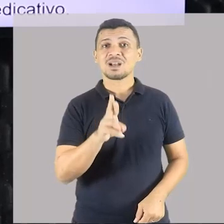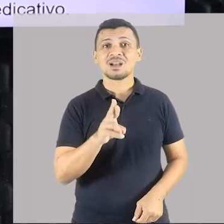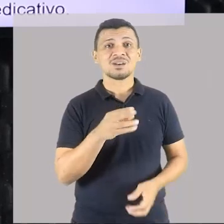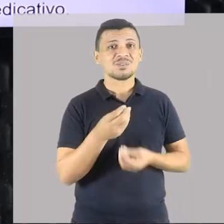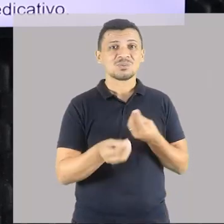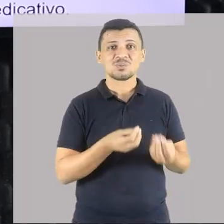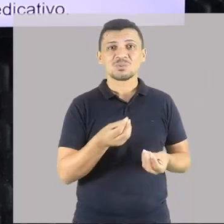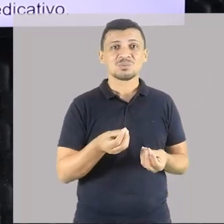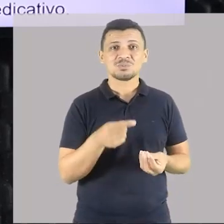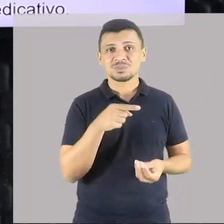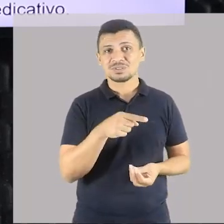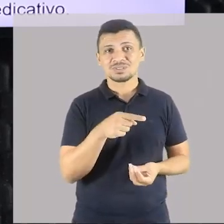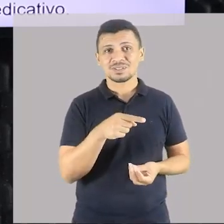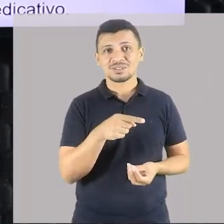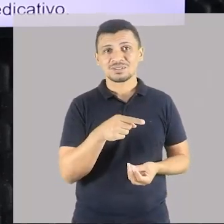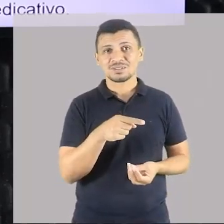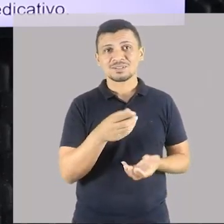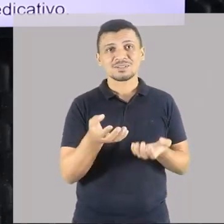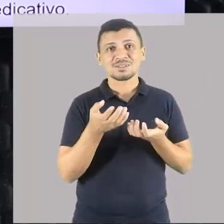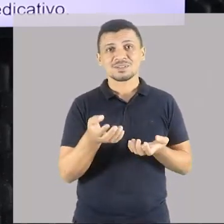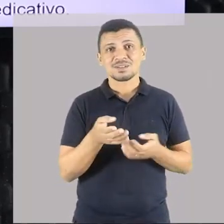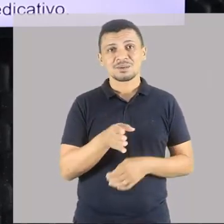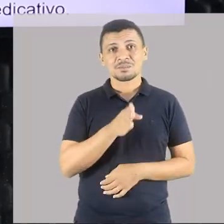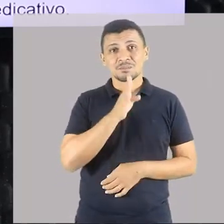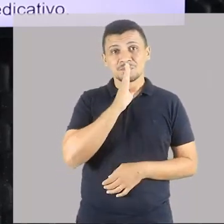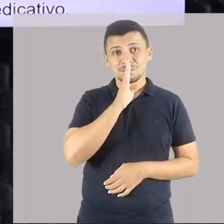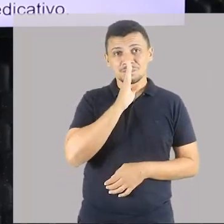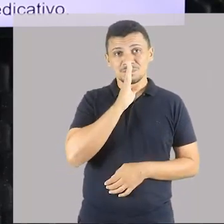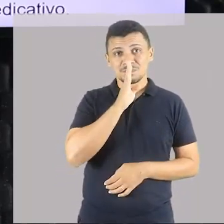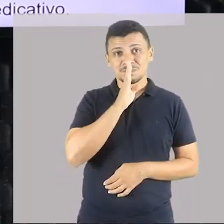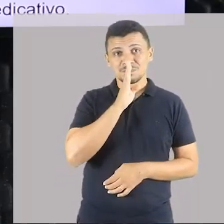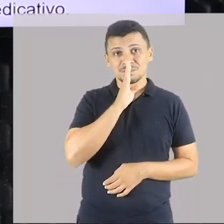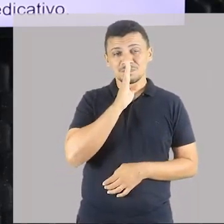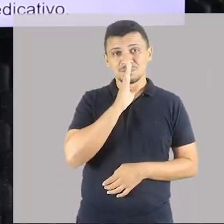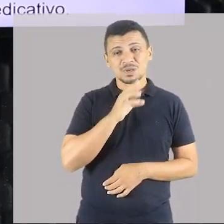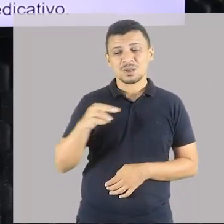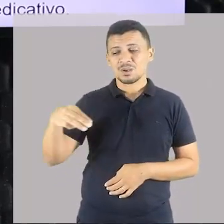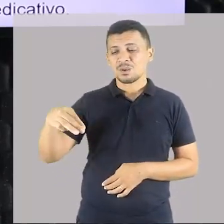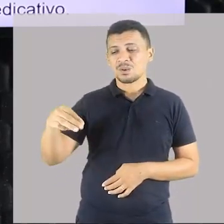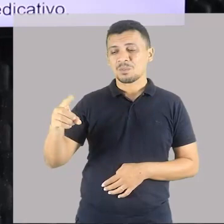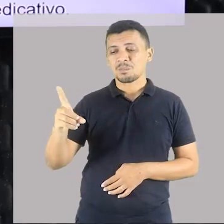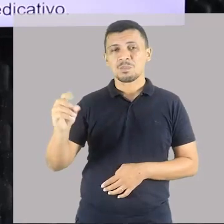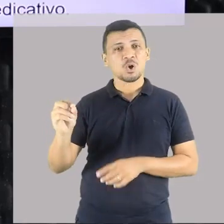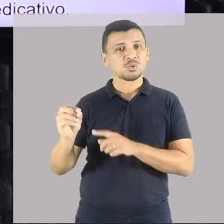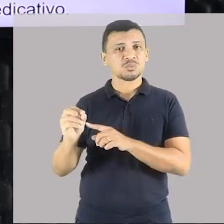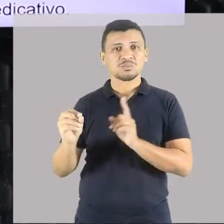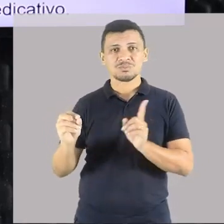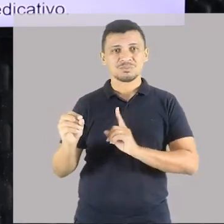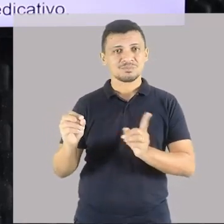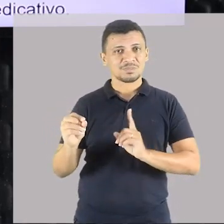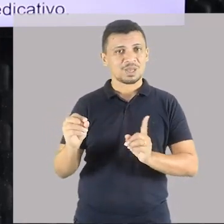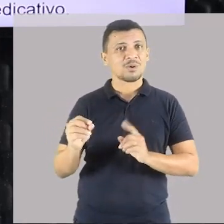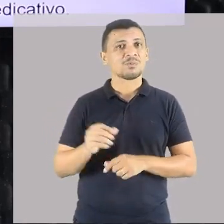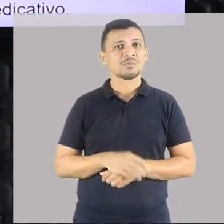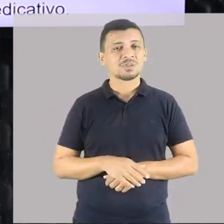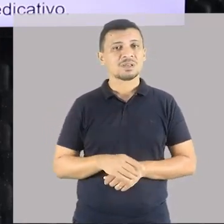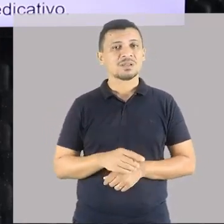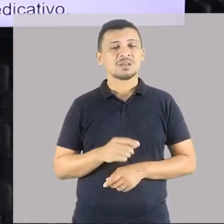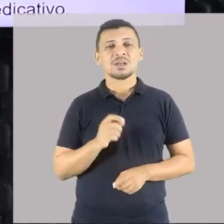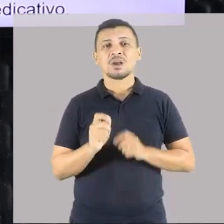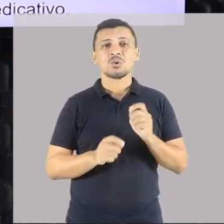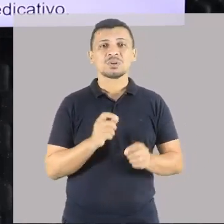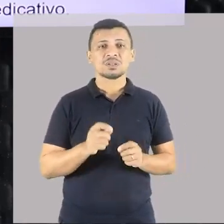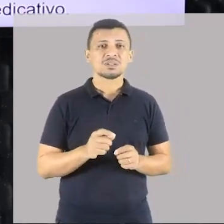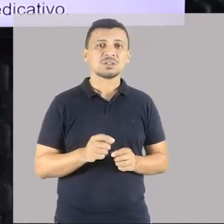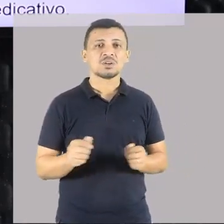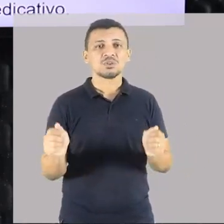O estado em que ele estava, né? Que ele queria ficar calado. Não é modo, porque modo não é dado pelo predicativo. O modo é